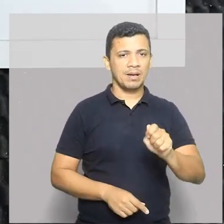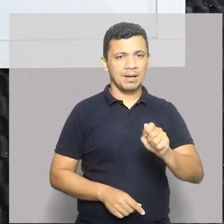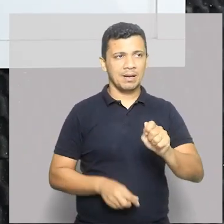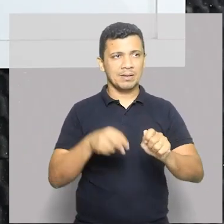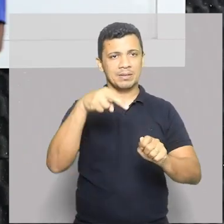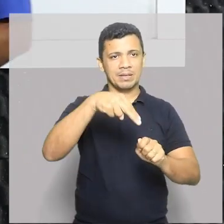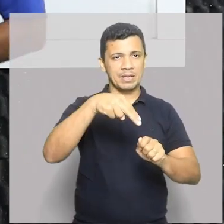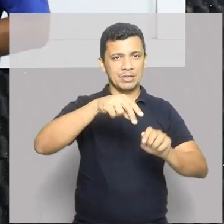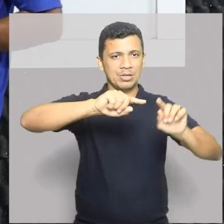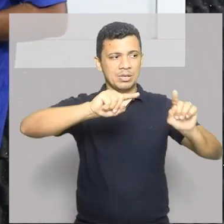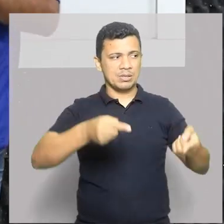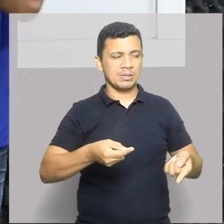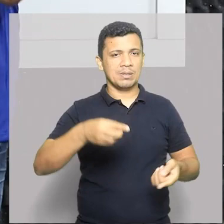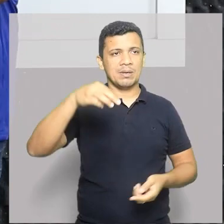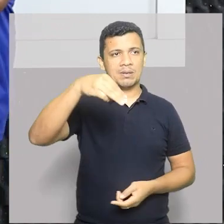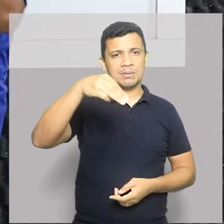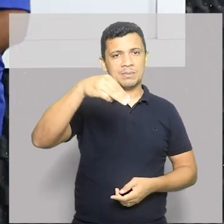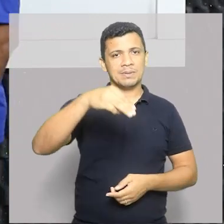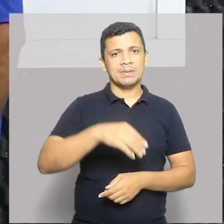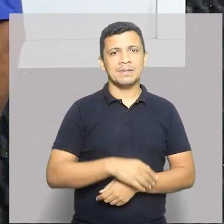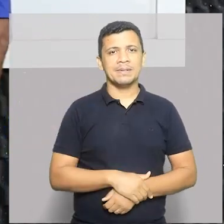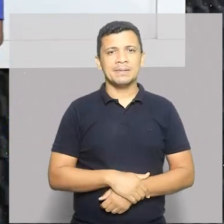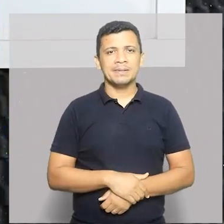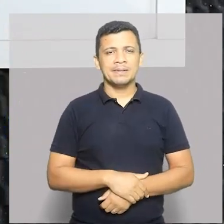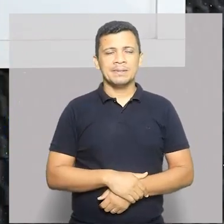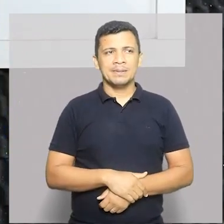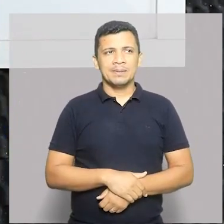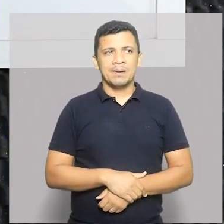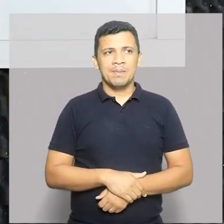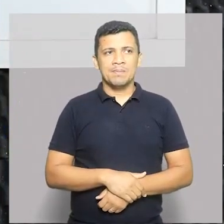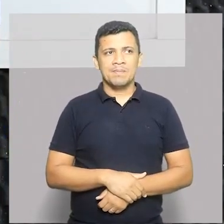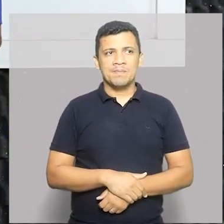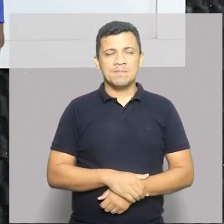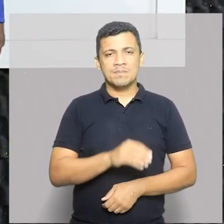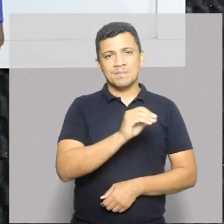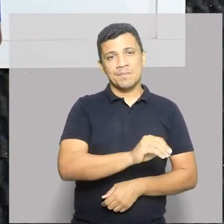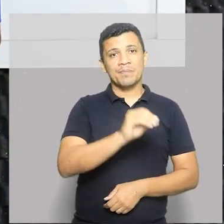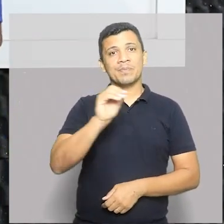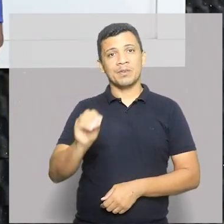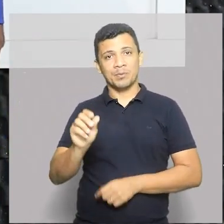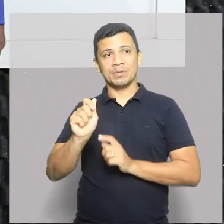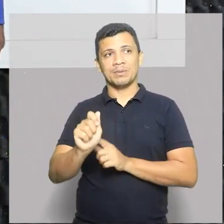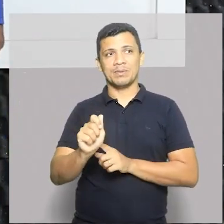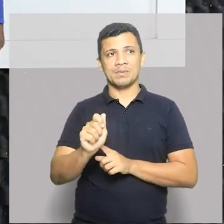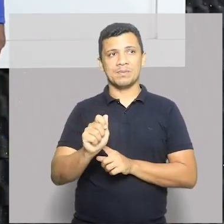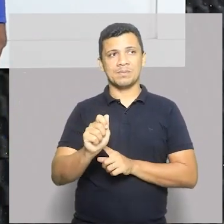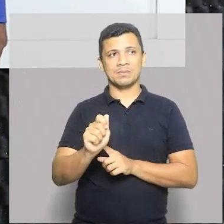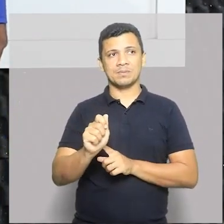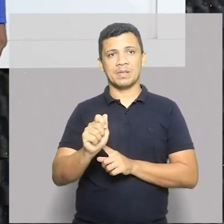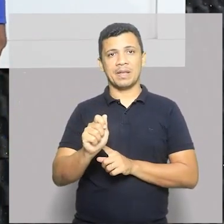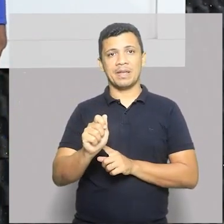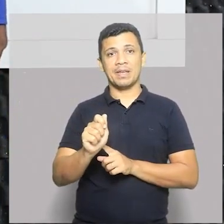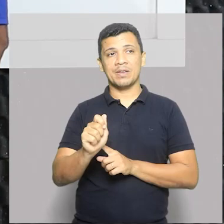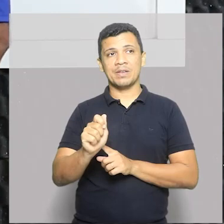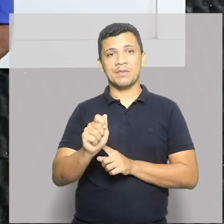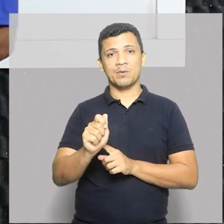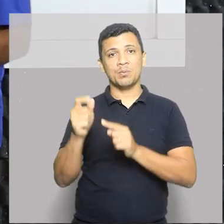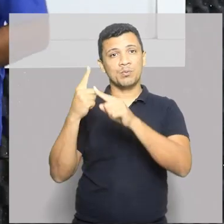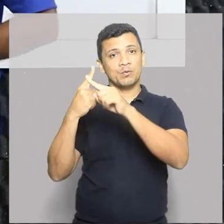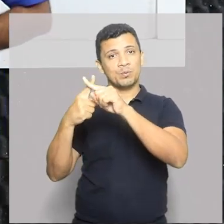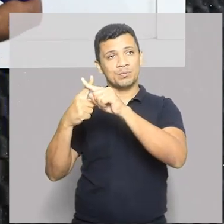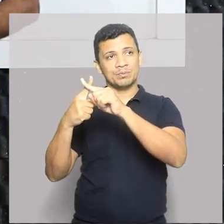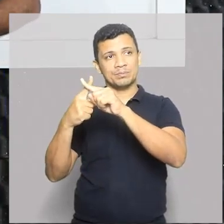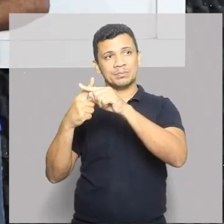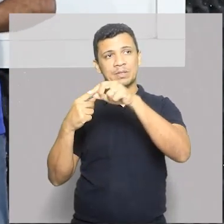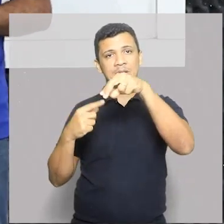cima do outro, tá? Eu vou repetir embaixo e vou multiplicar, tá